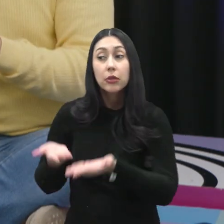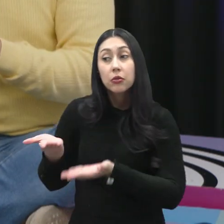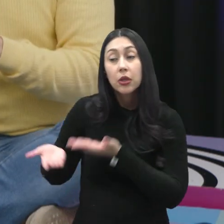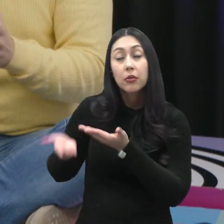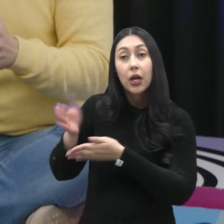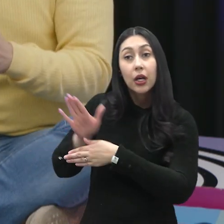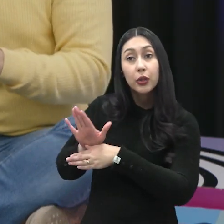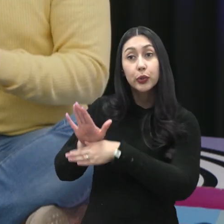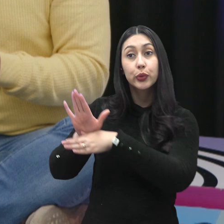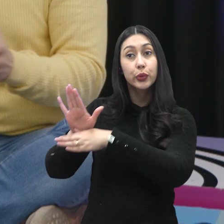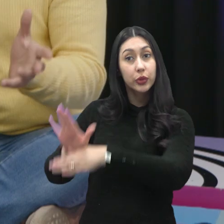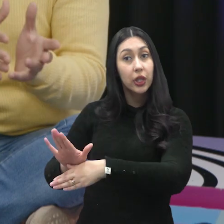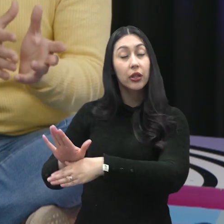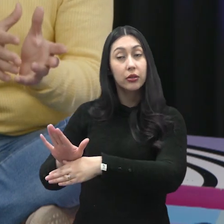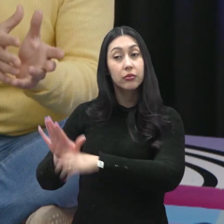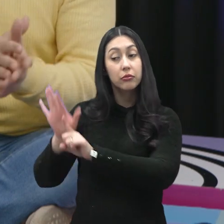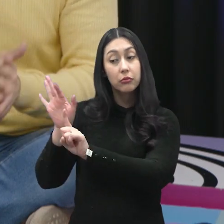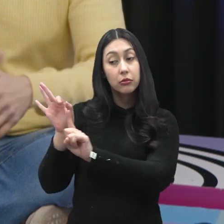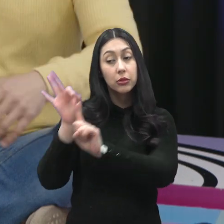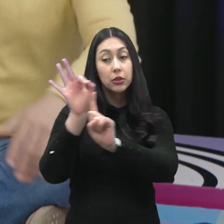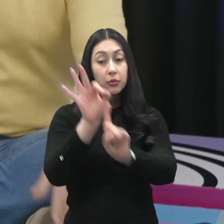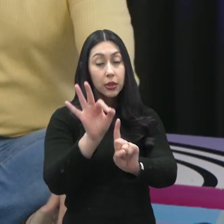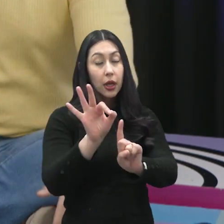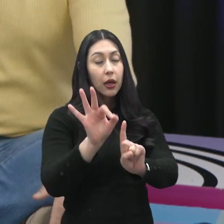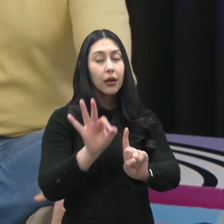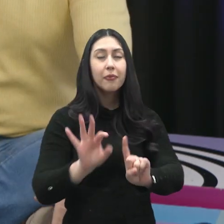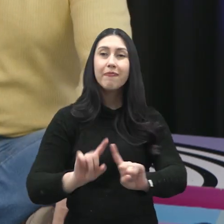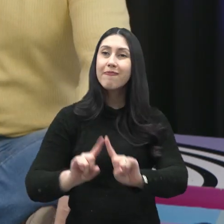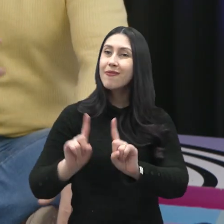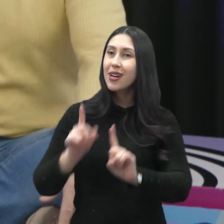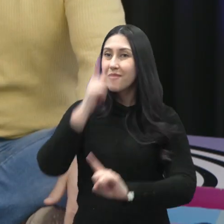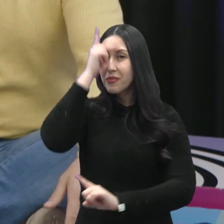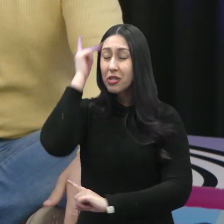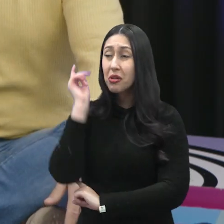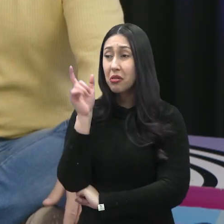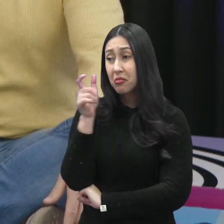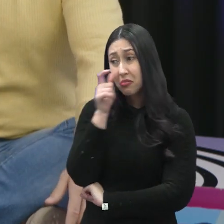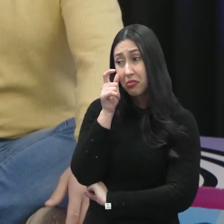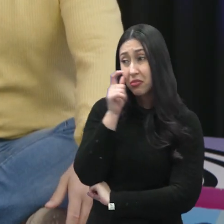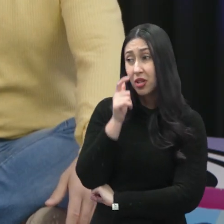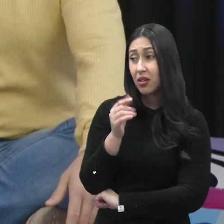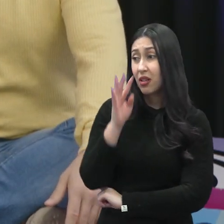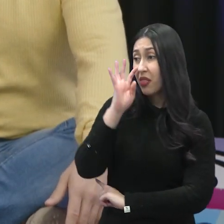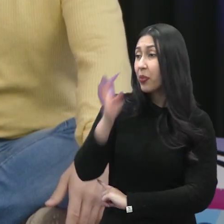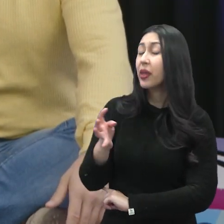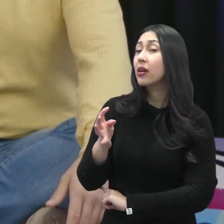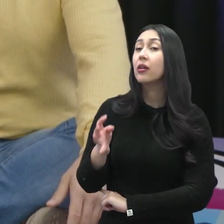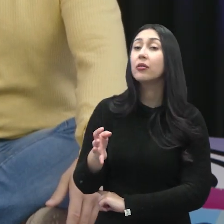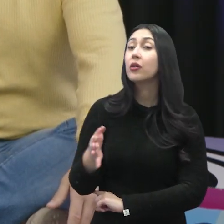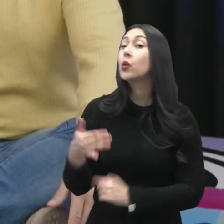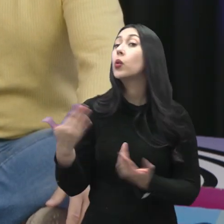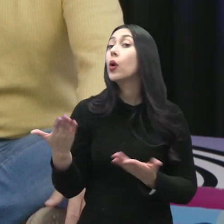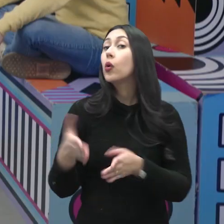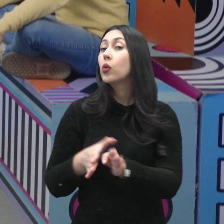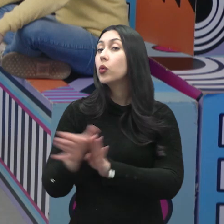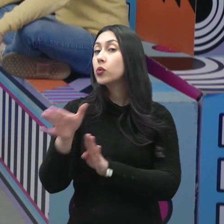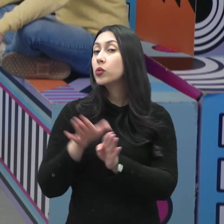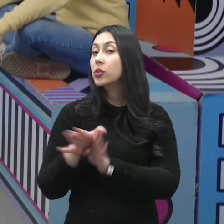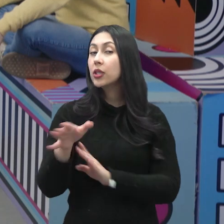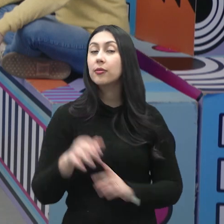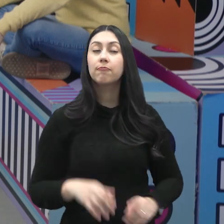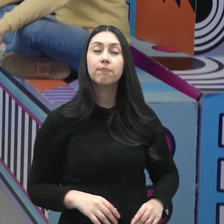se encarregar de fazer esse encaminhamento. Agora, para quem só olha e só julga, qual que é a sua consideração